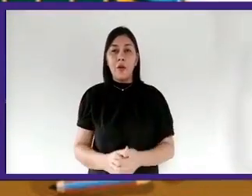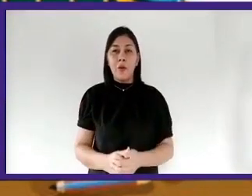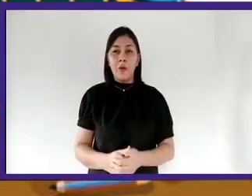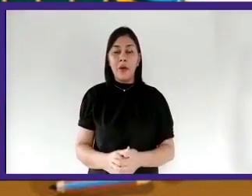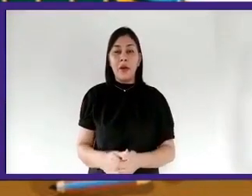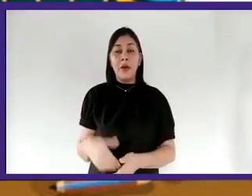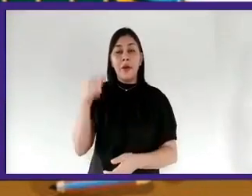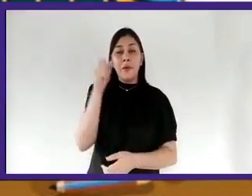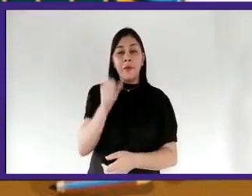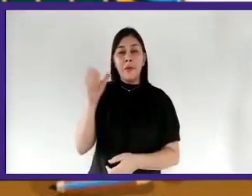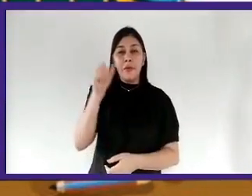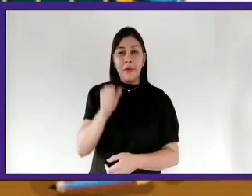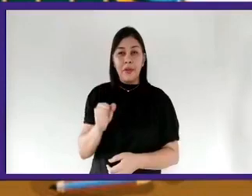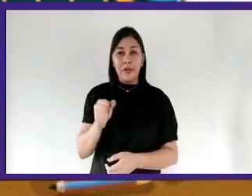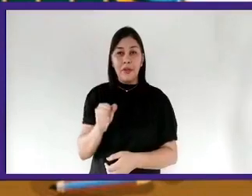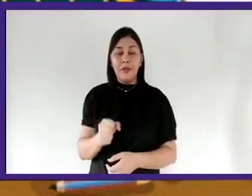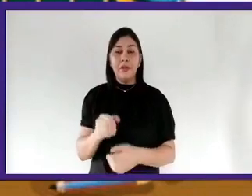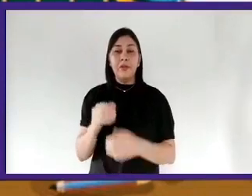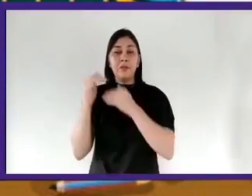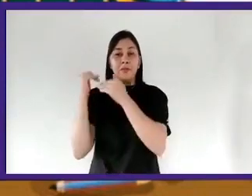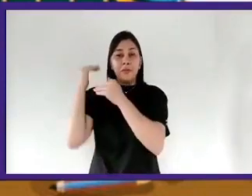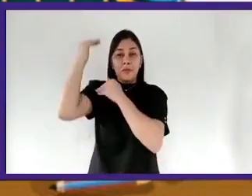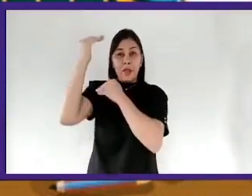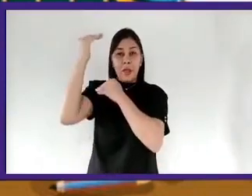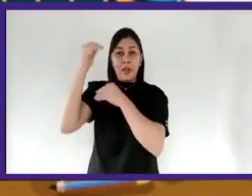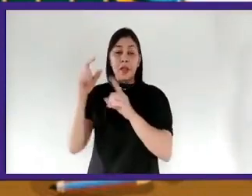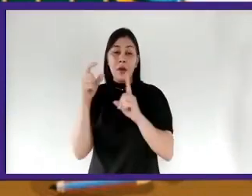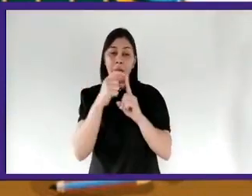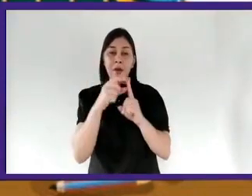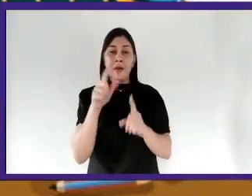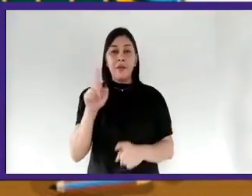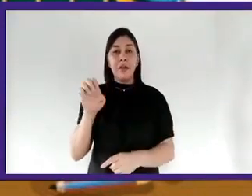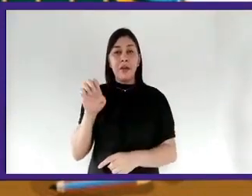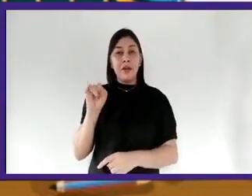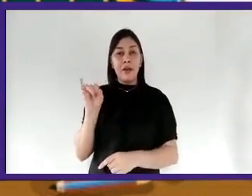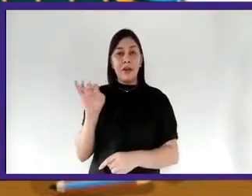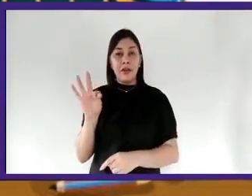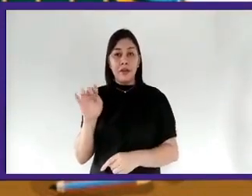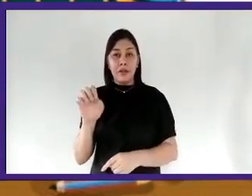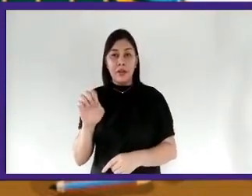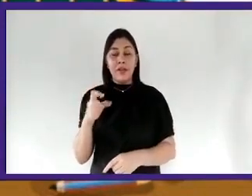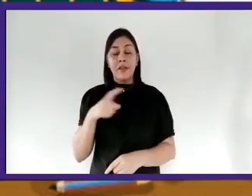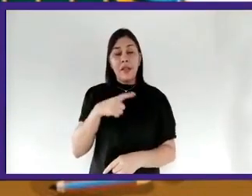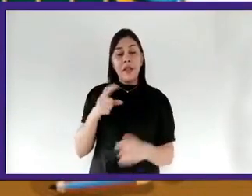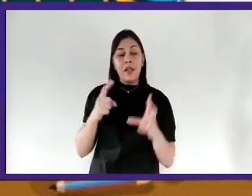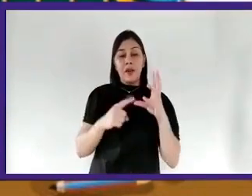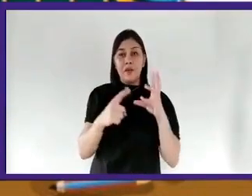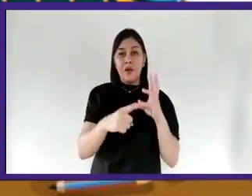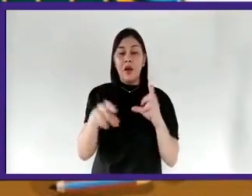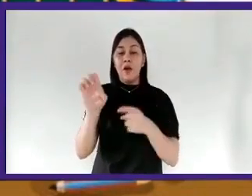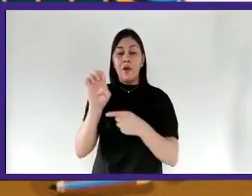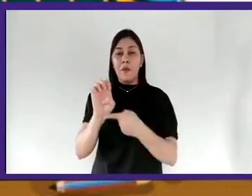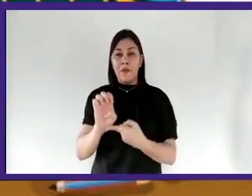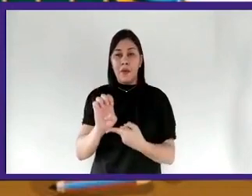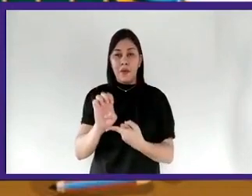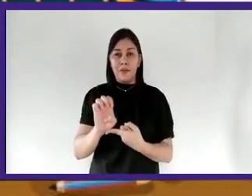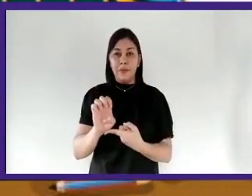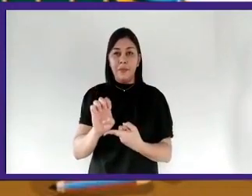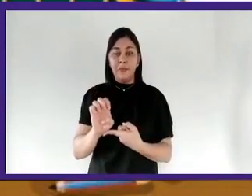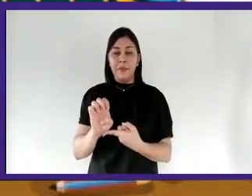leite condensado. Na palavrinha leite, nós temos a vogal E,